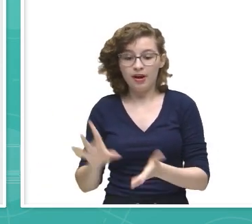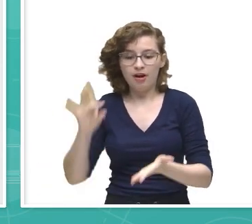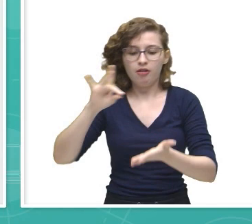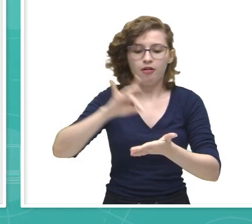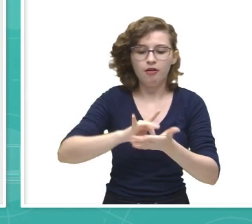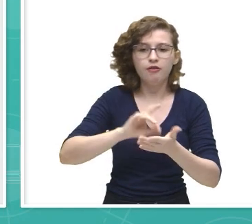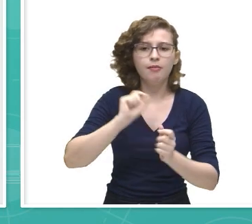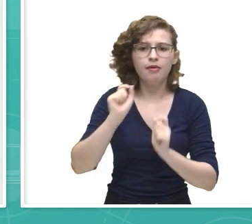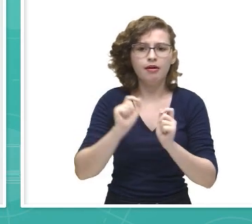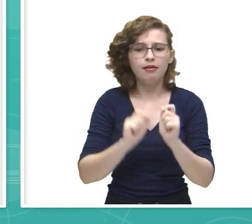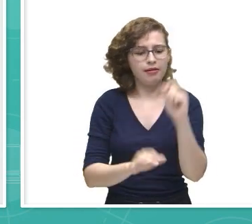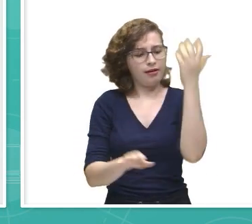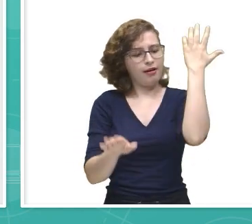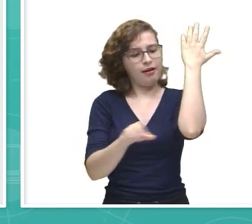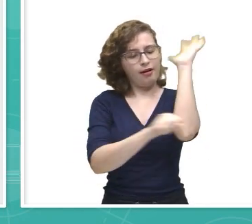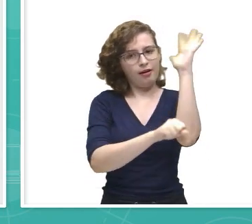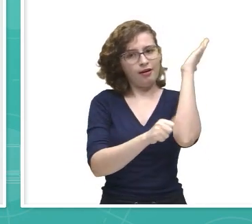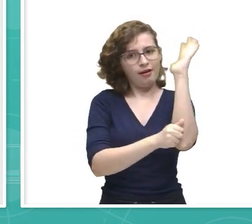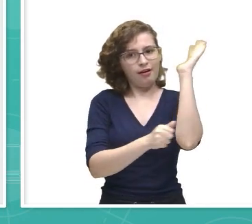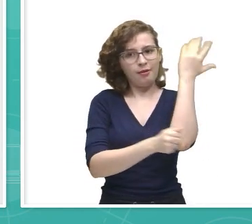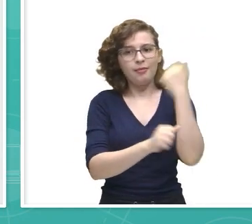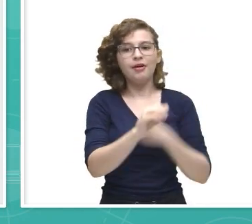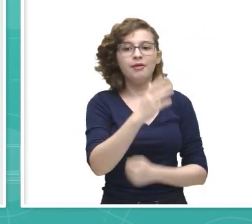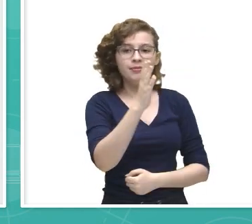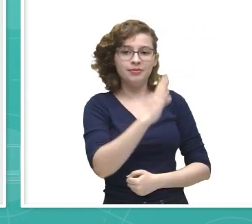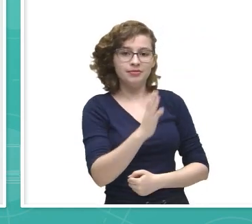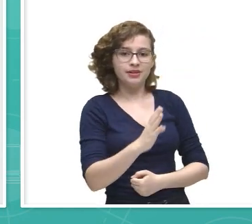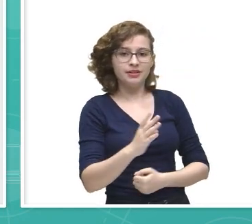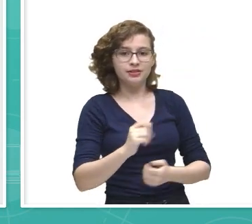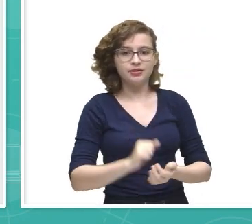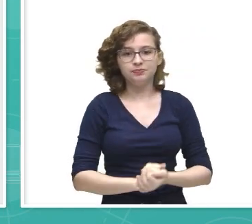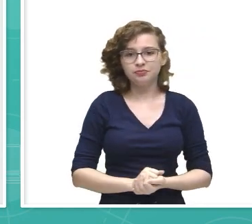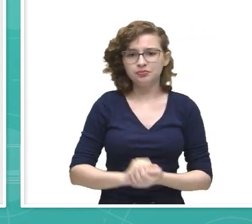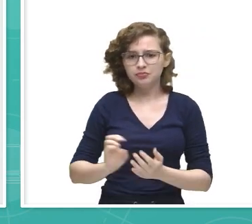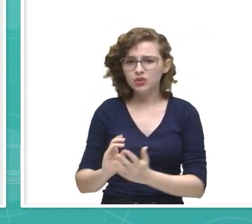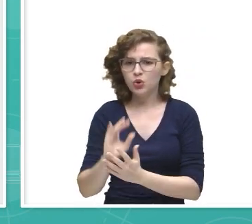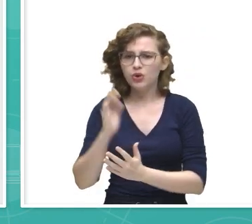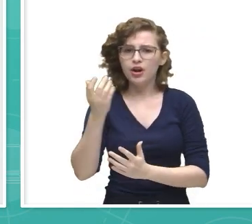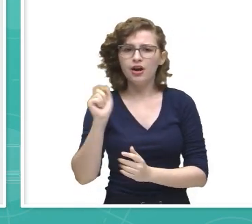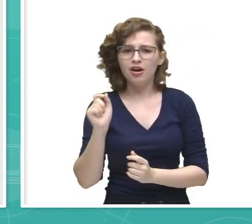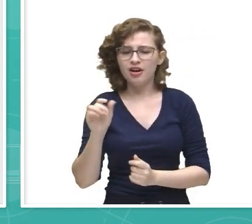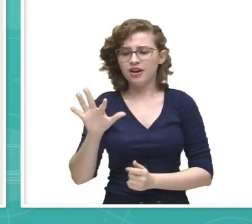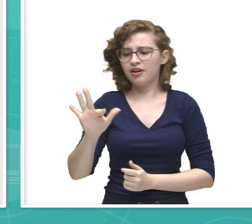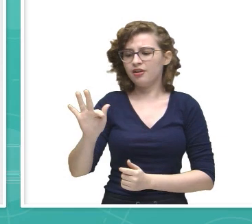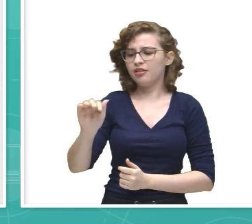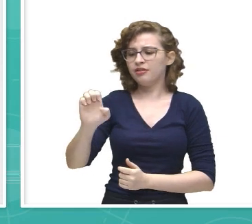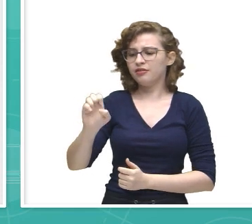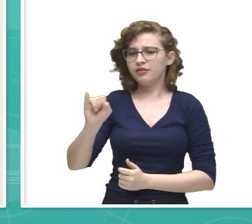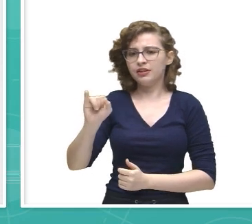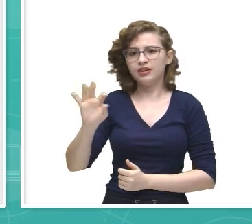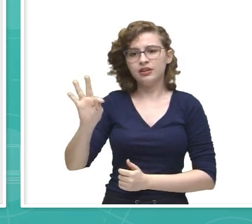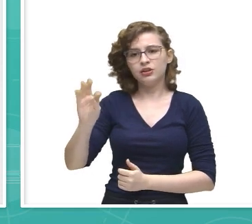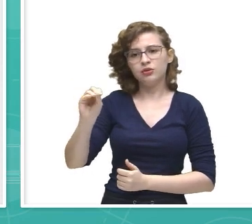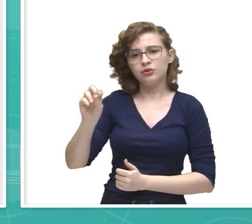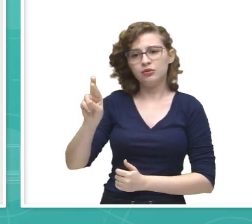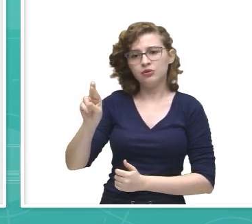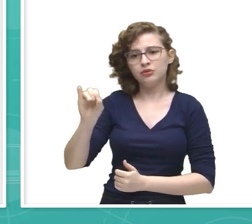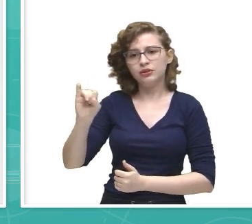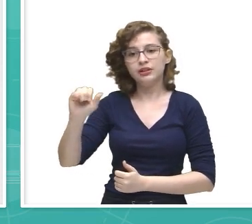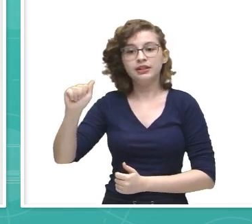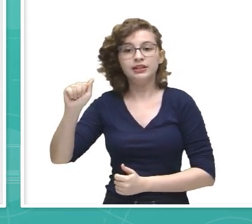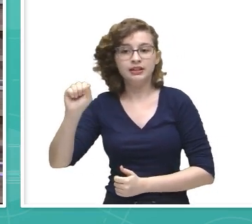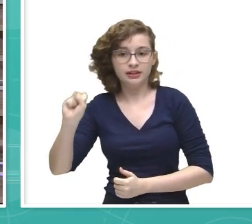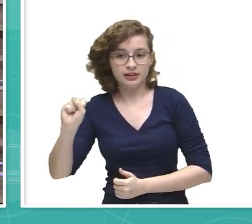e construir algumas feitorias. Gente, vamos refletir um pouquinho mais na chegada do português ao Brasil.